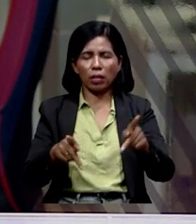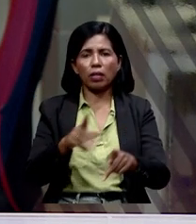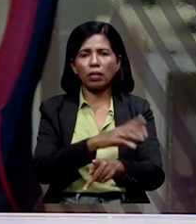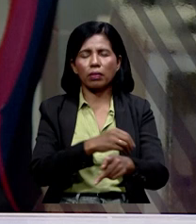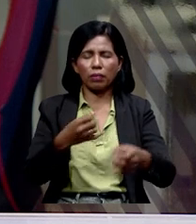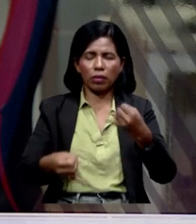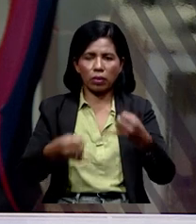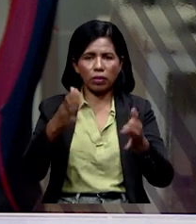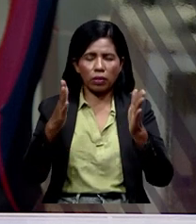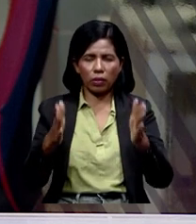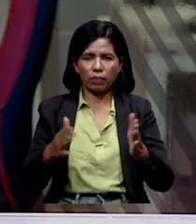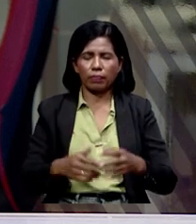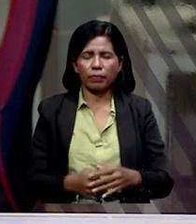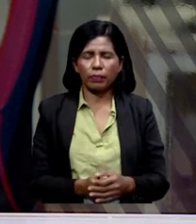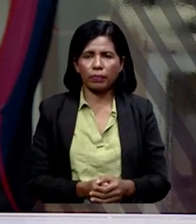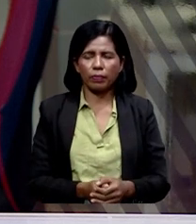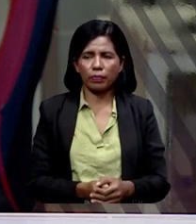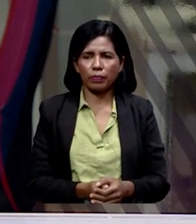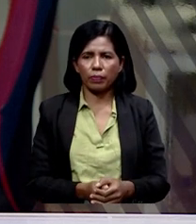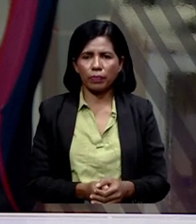magistratura IHA Portugal.